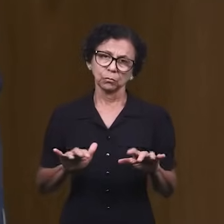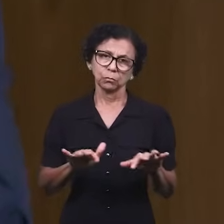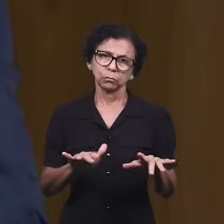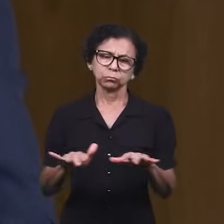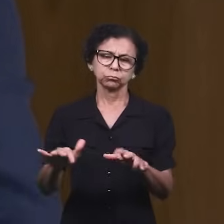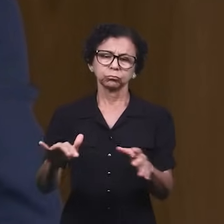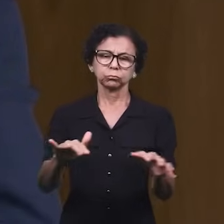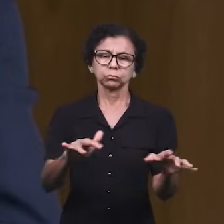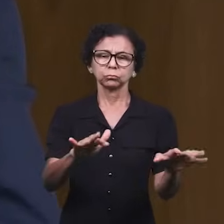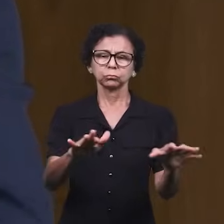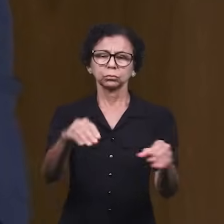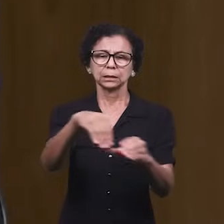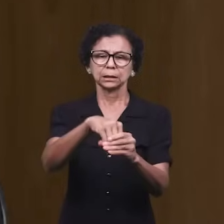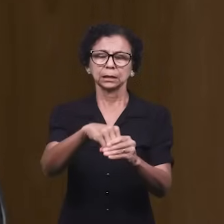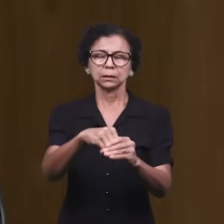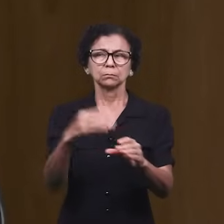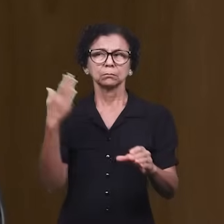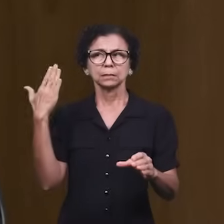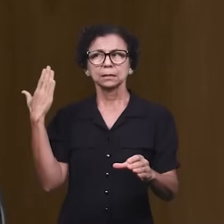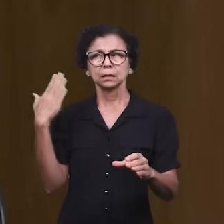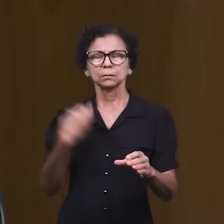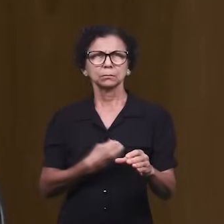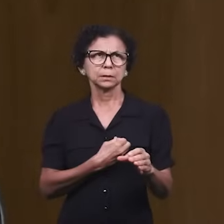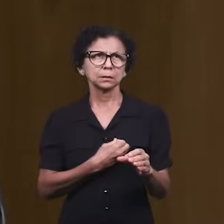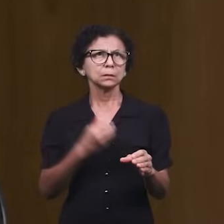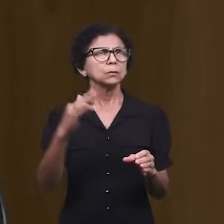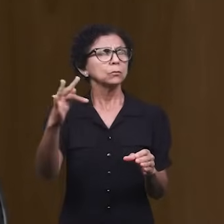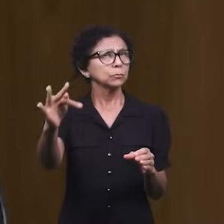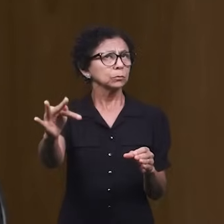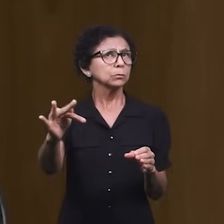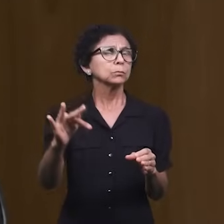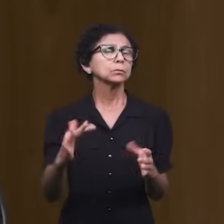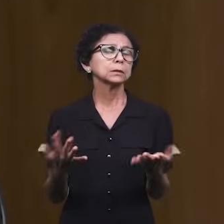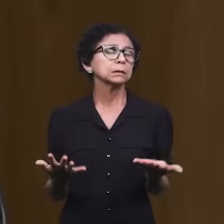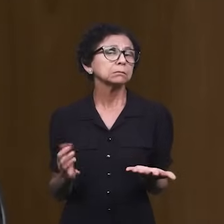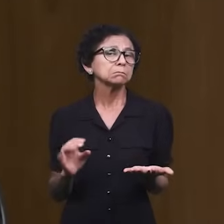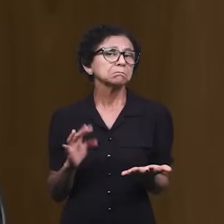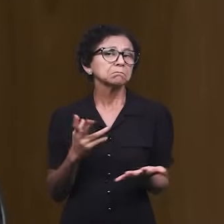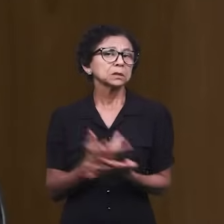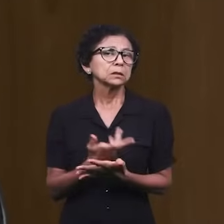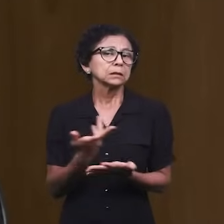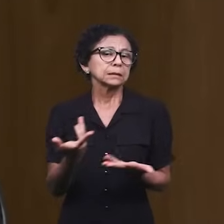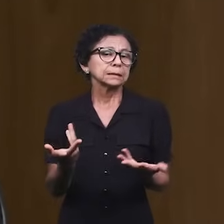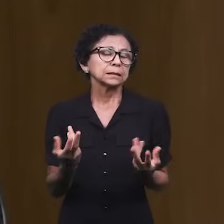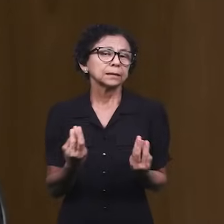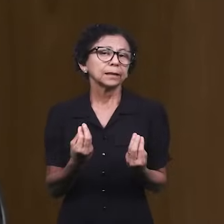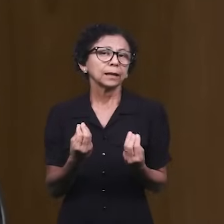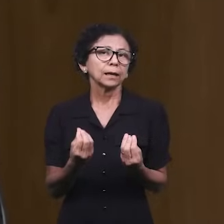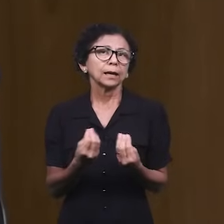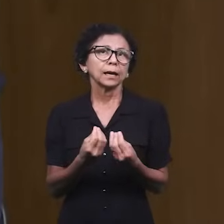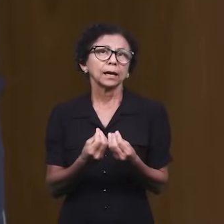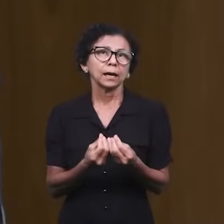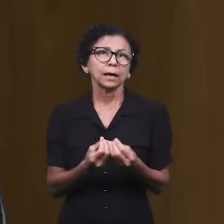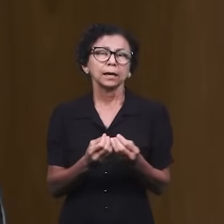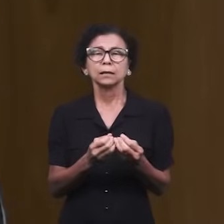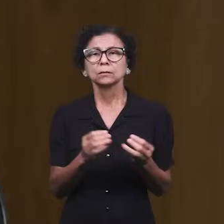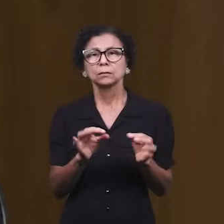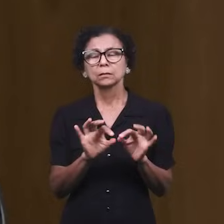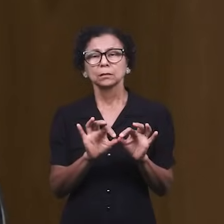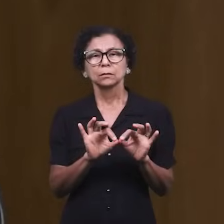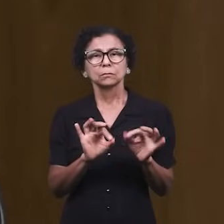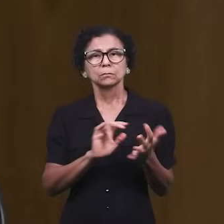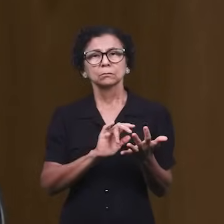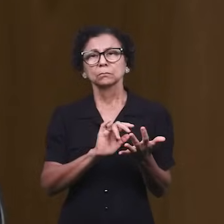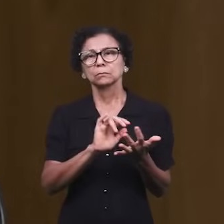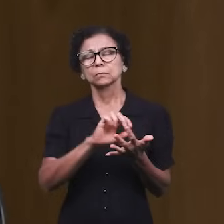passava do passado, o presente, para o futuro, e acontecia de forma com a largura, as